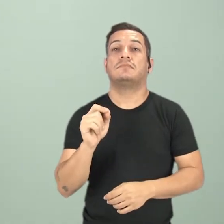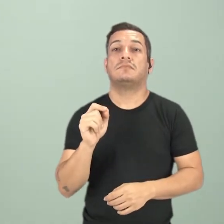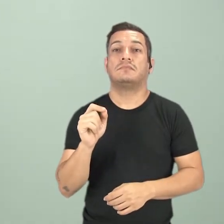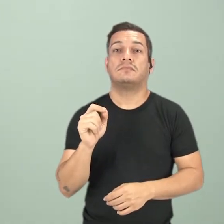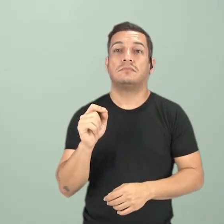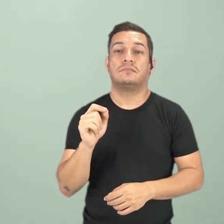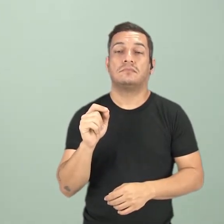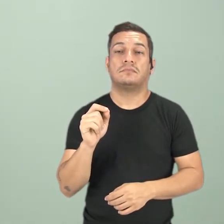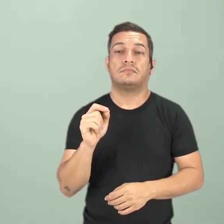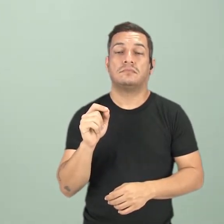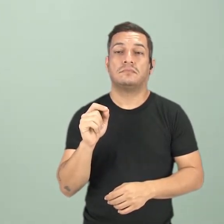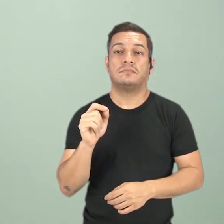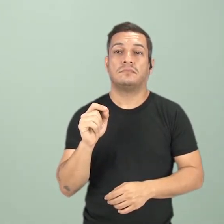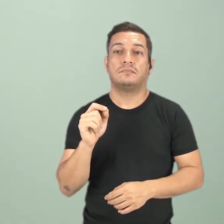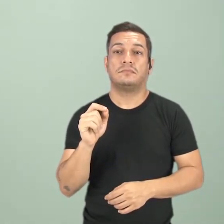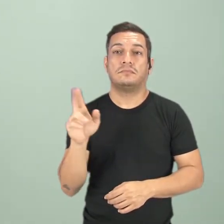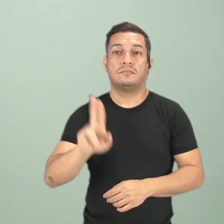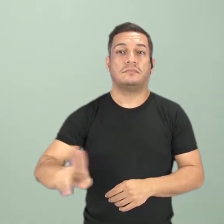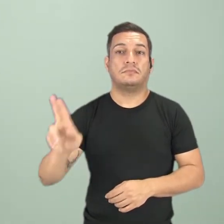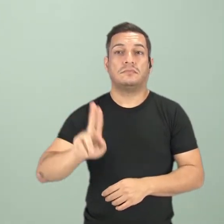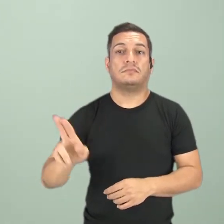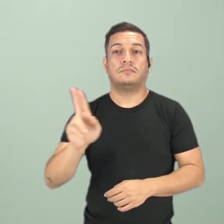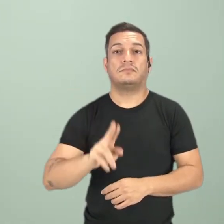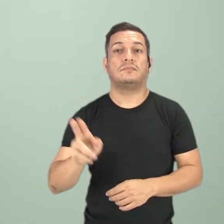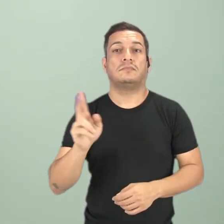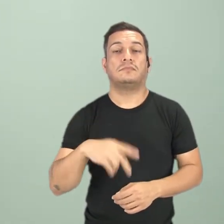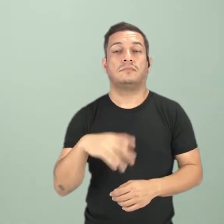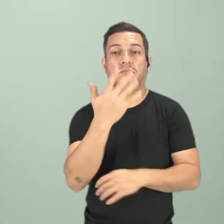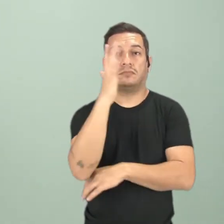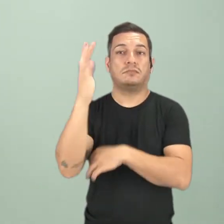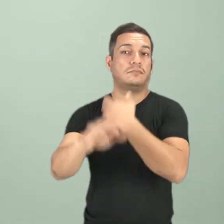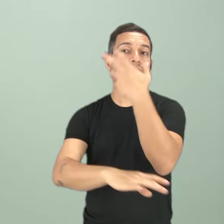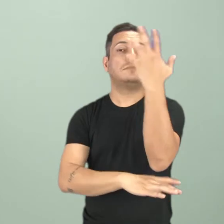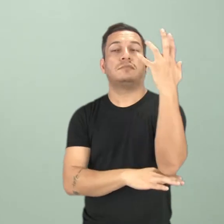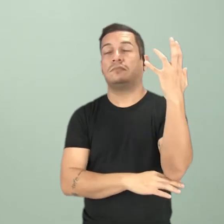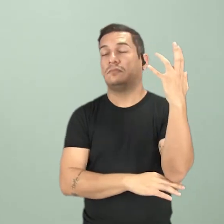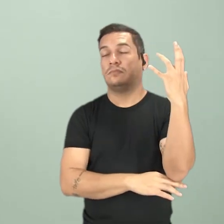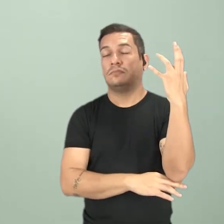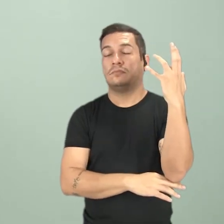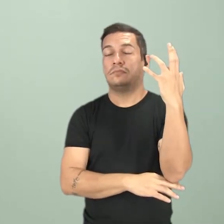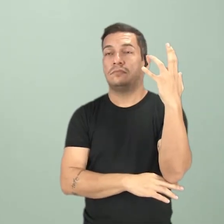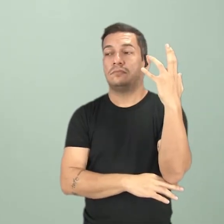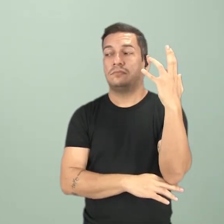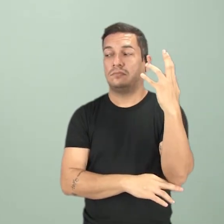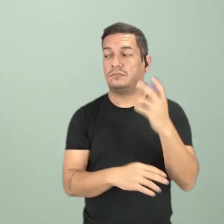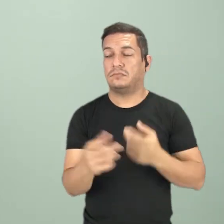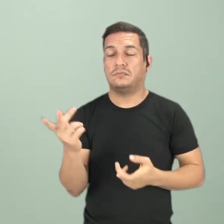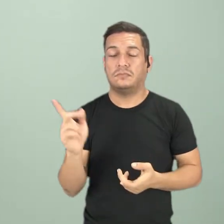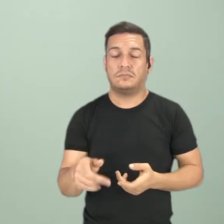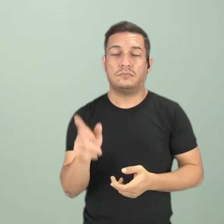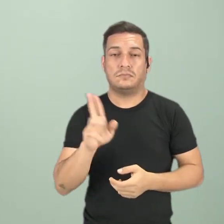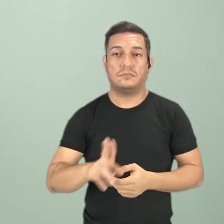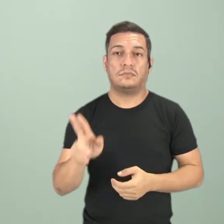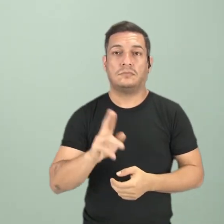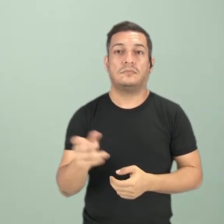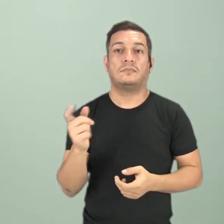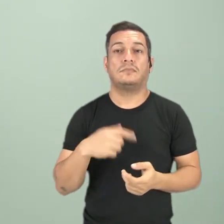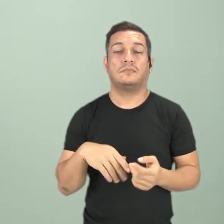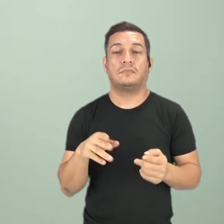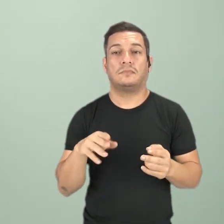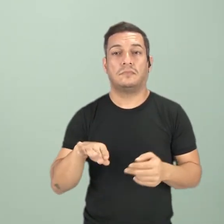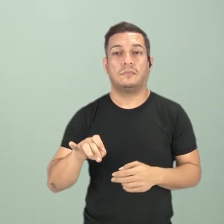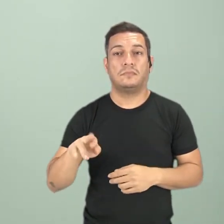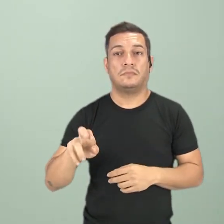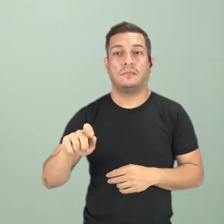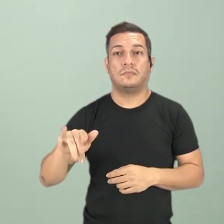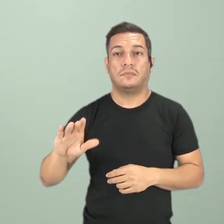devido para utilizar da floresta, para utilizar, né, para utilizar a mineração,